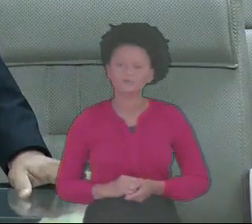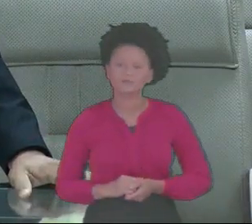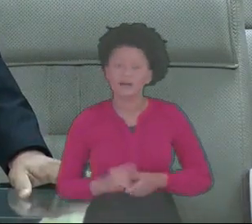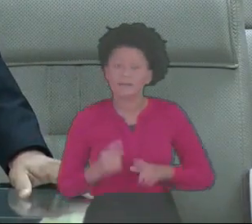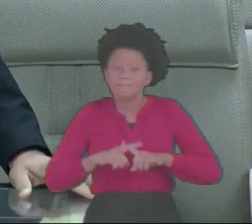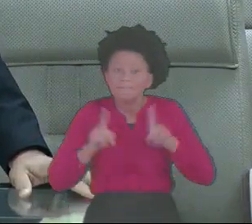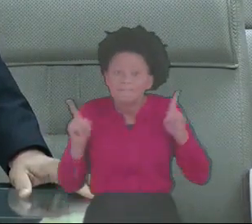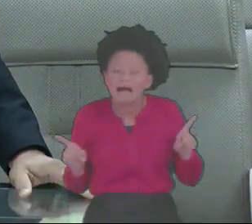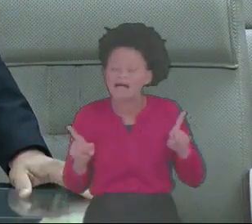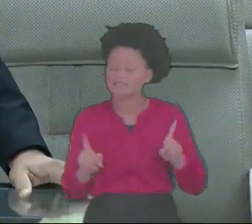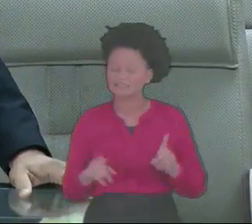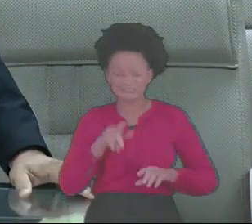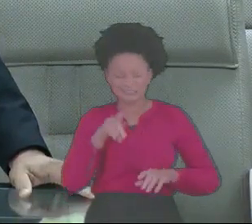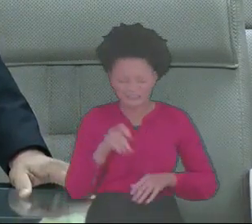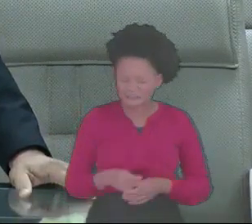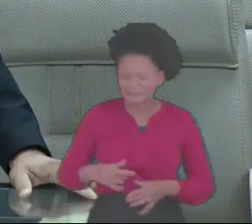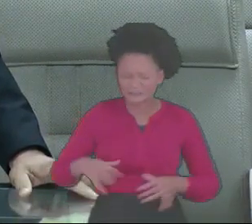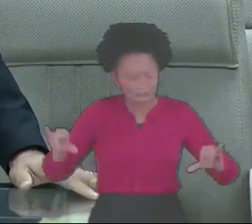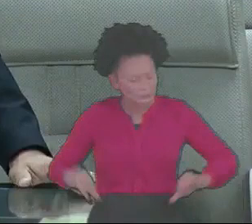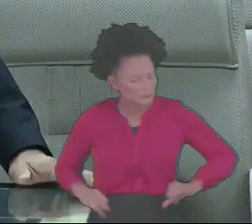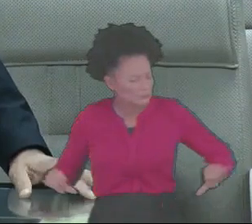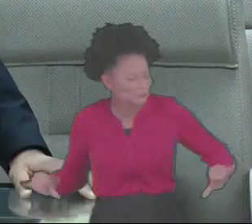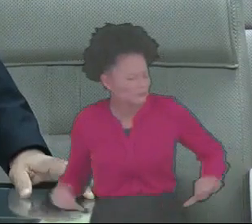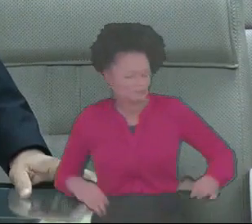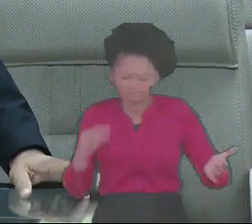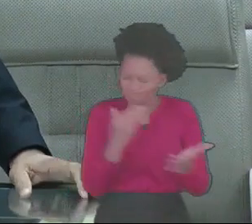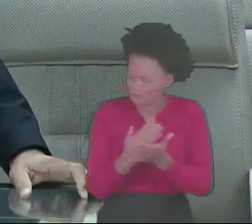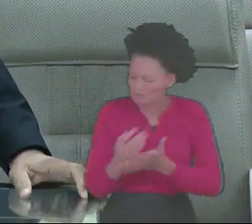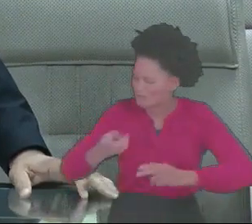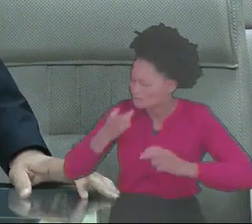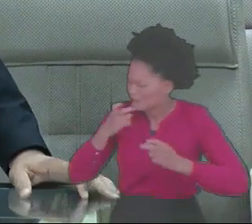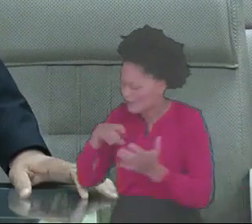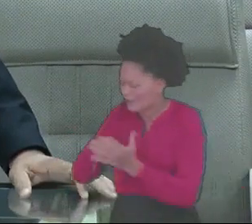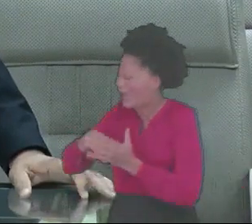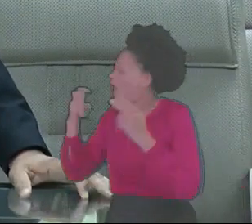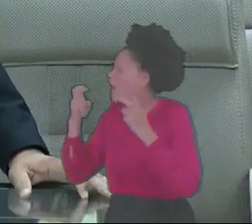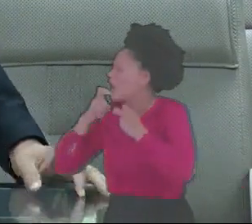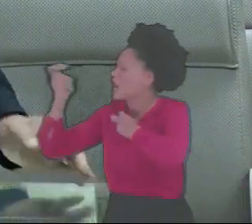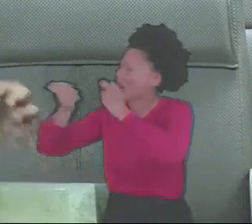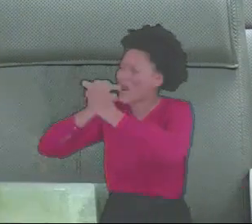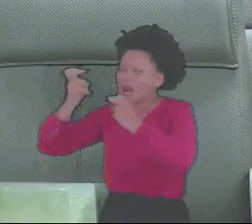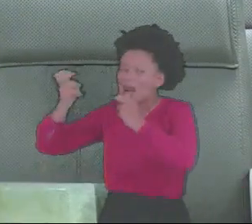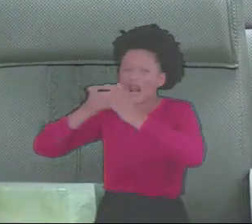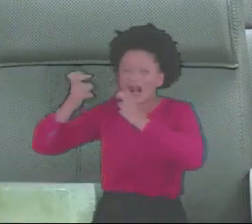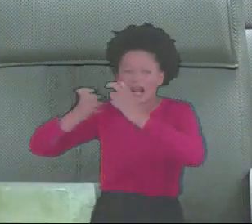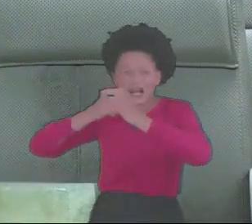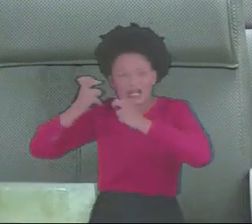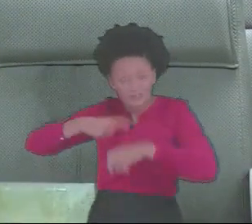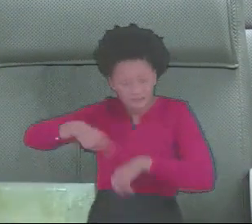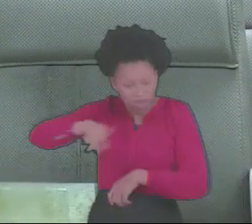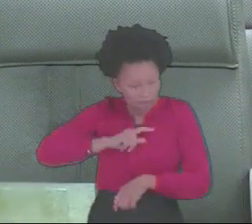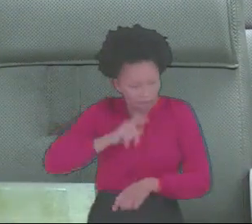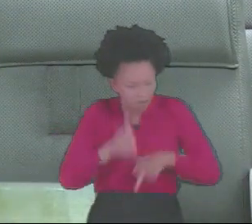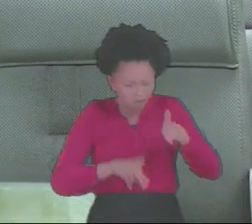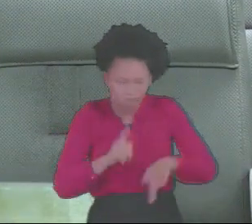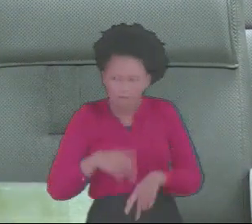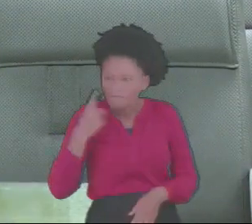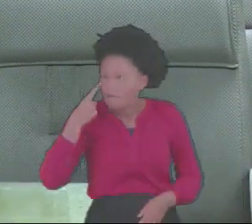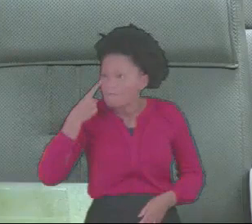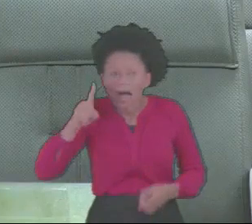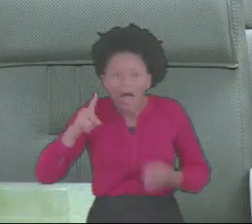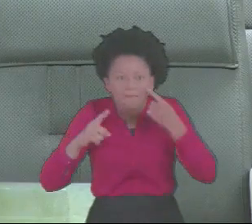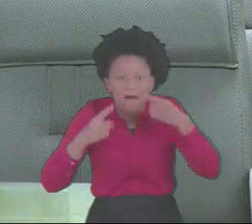o Márcio o clamor do povo chegou até a Deus e este povo ver coisas